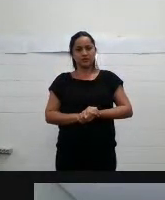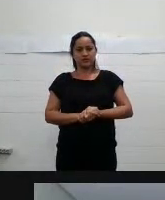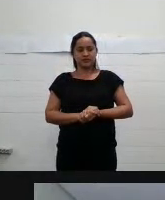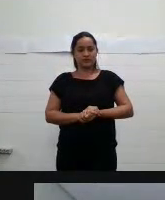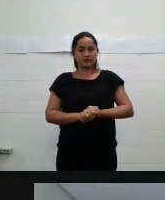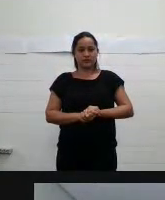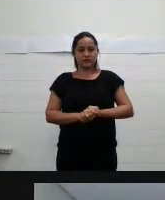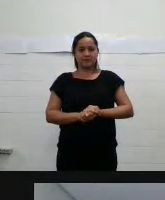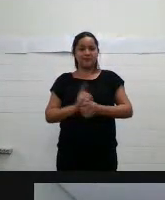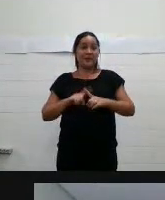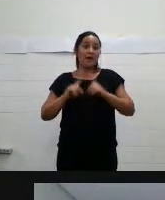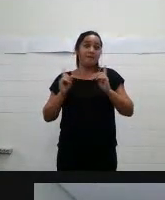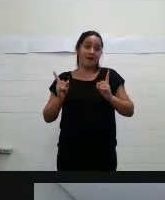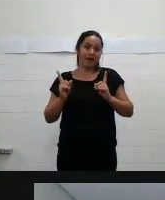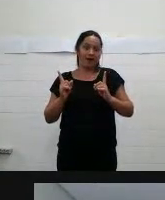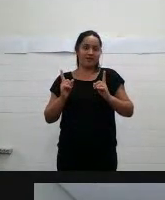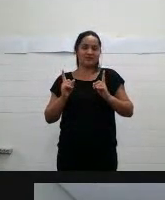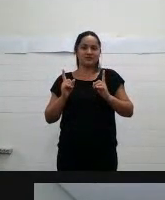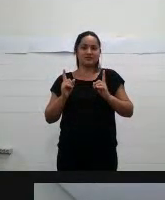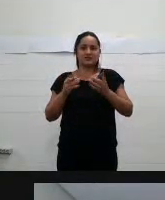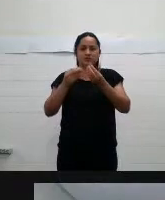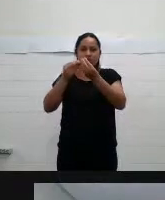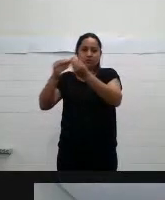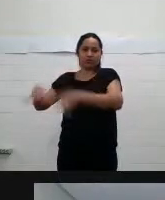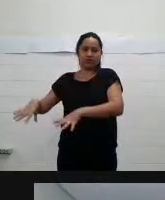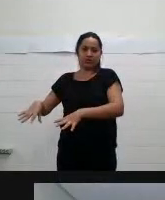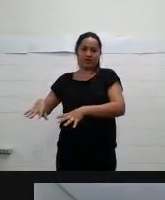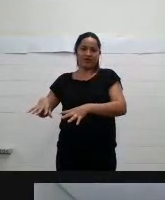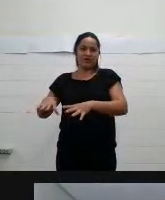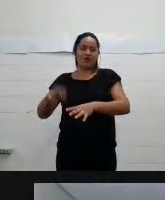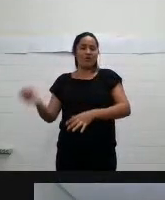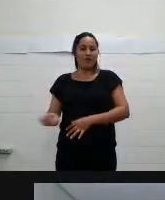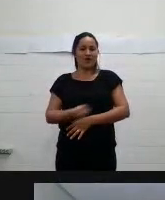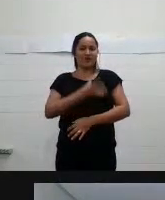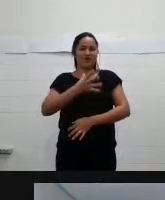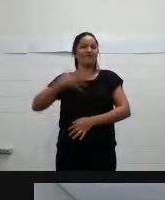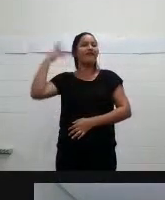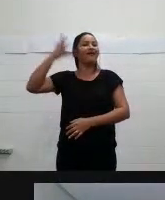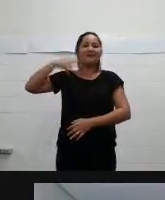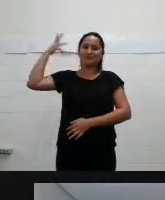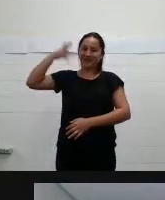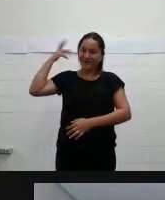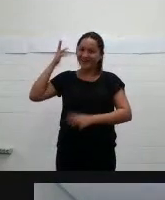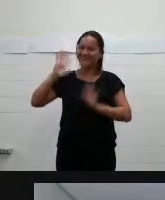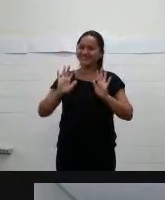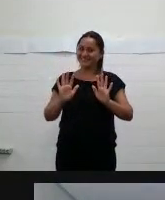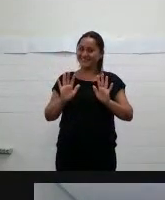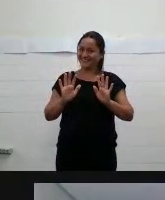Mas isso não descarta o convite para uma nova palestra, certo?